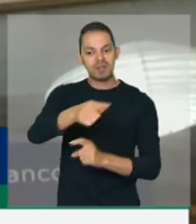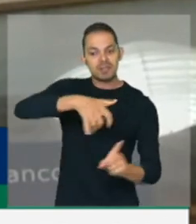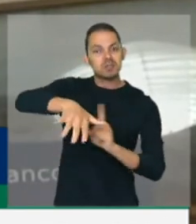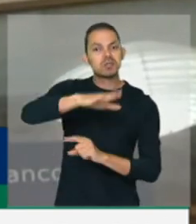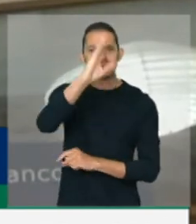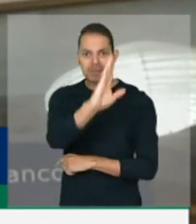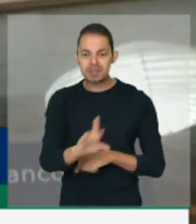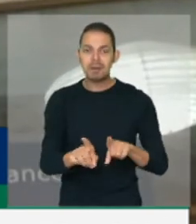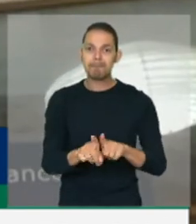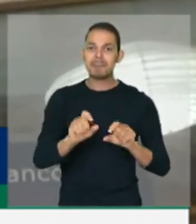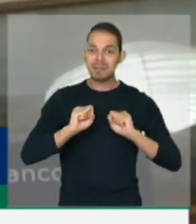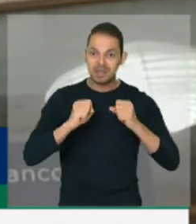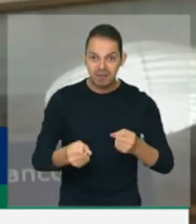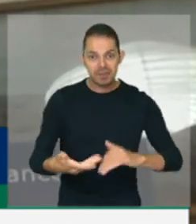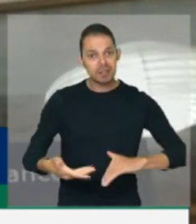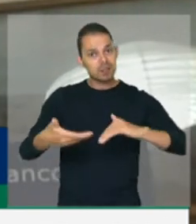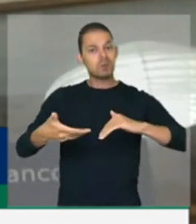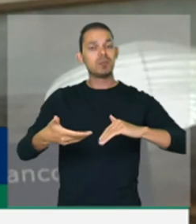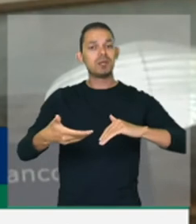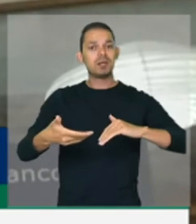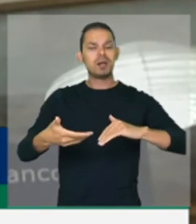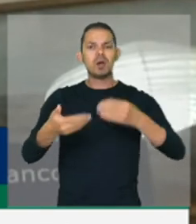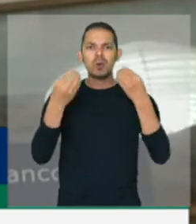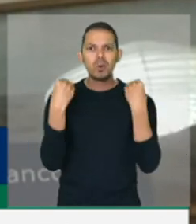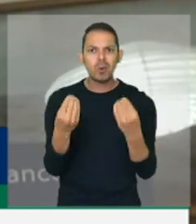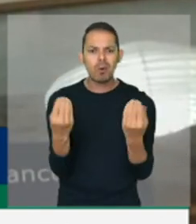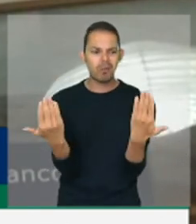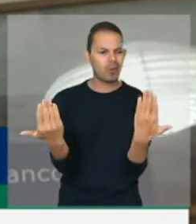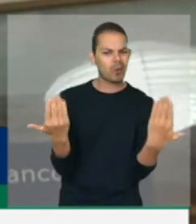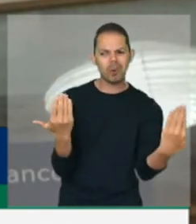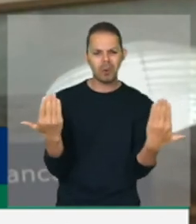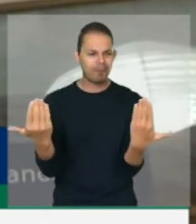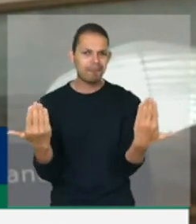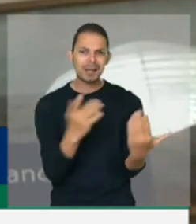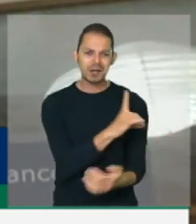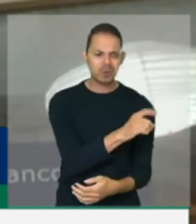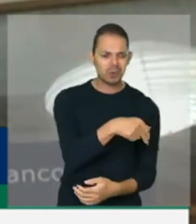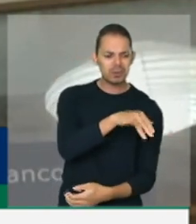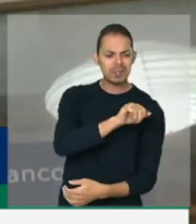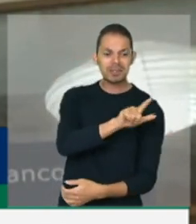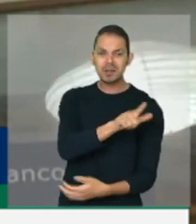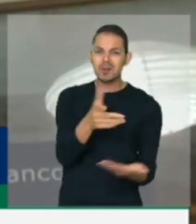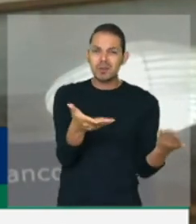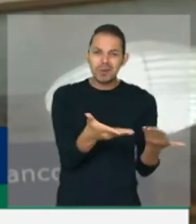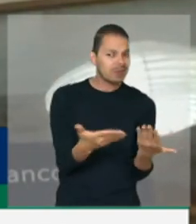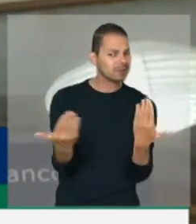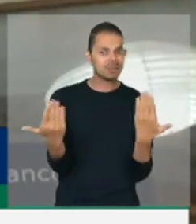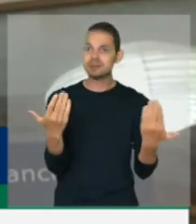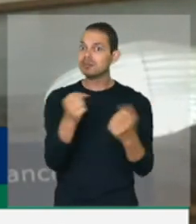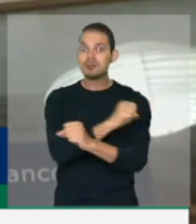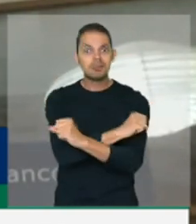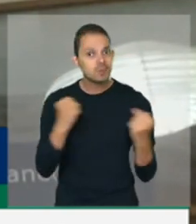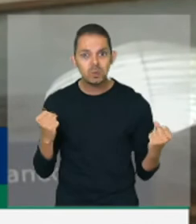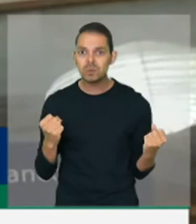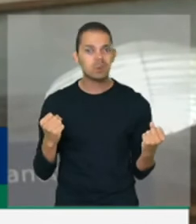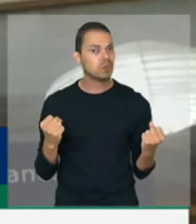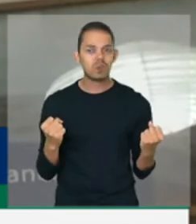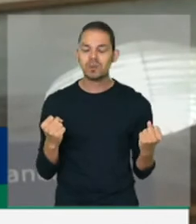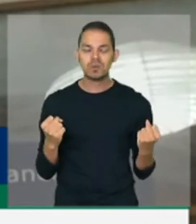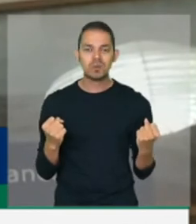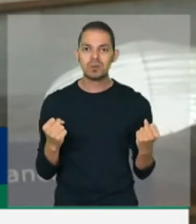brasileira e defender o parlamento. Como fazer simetria e comparações com o que está acontecendo agora? Não!